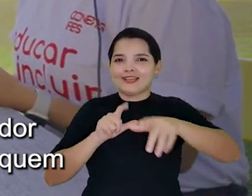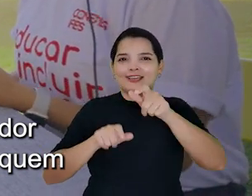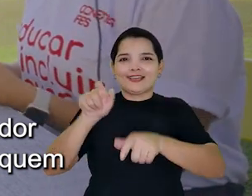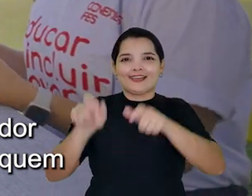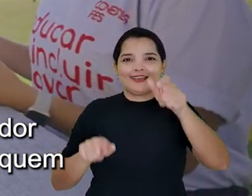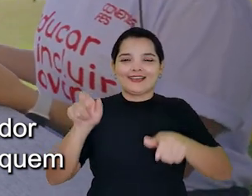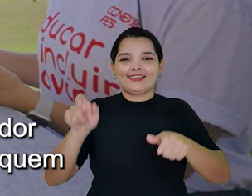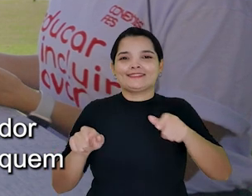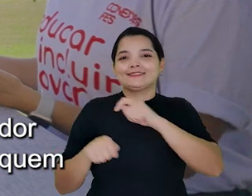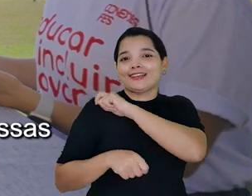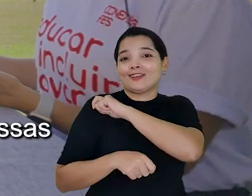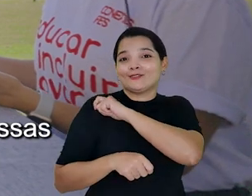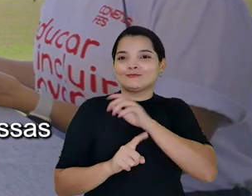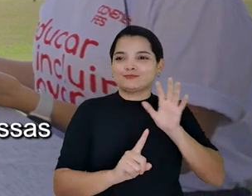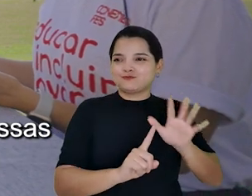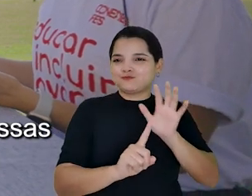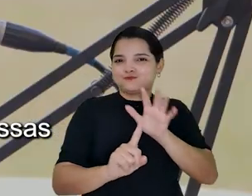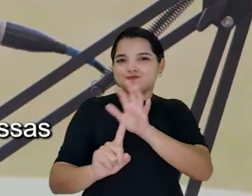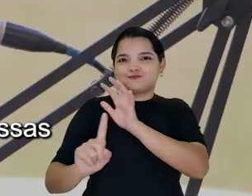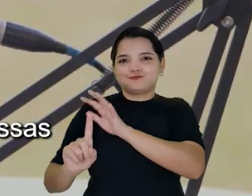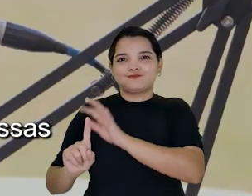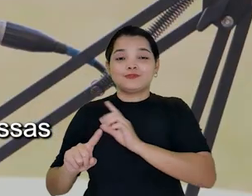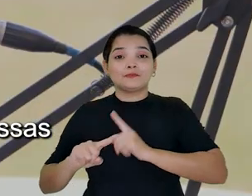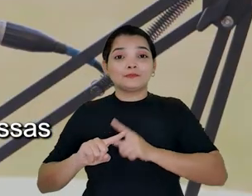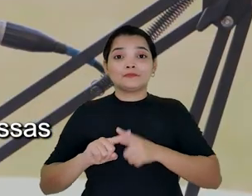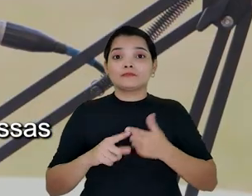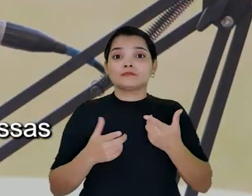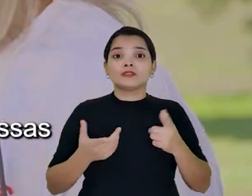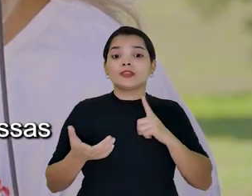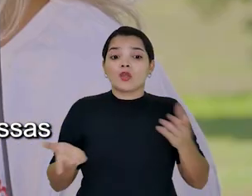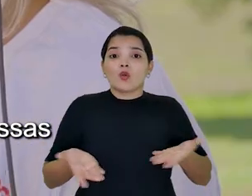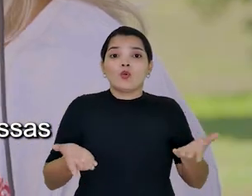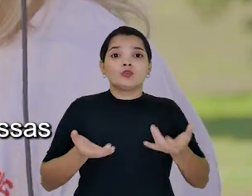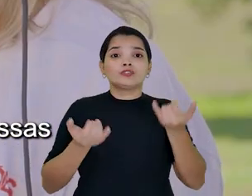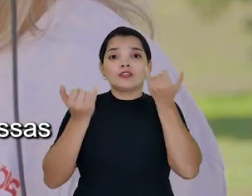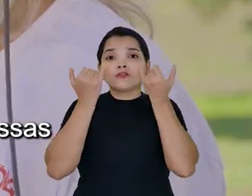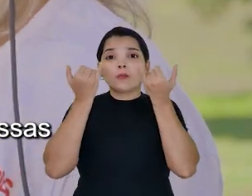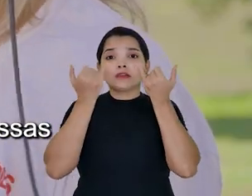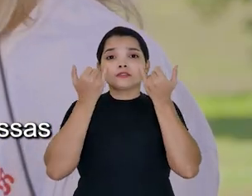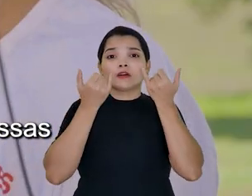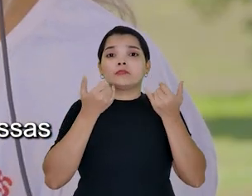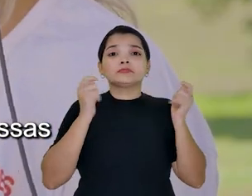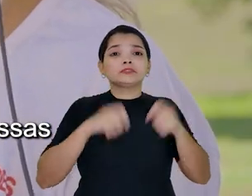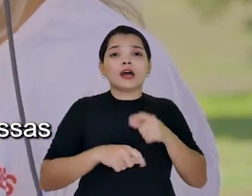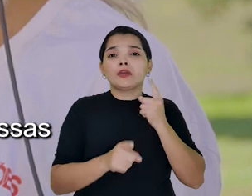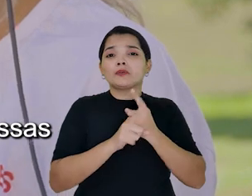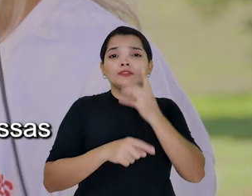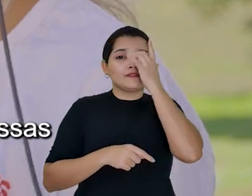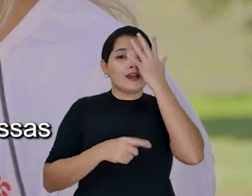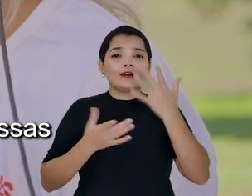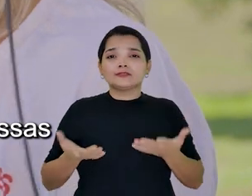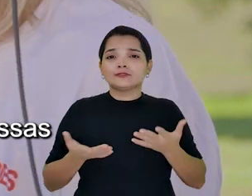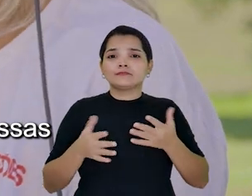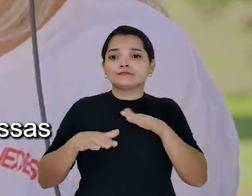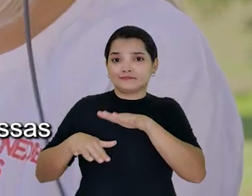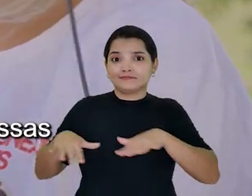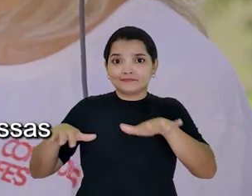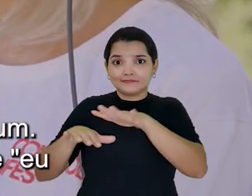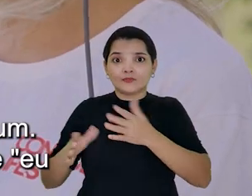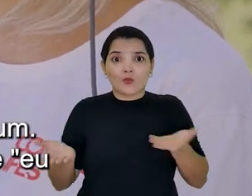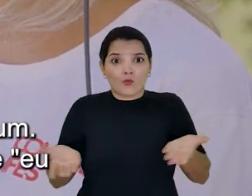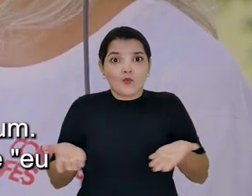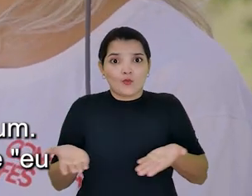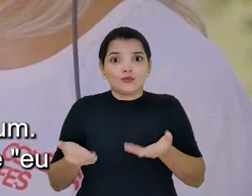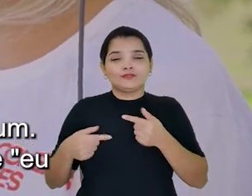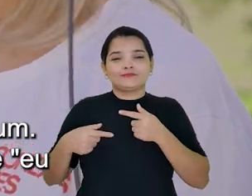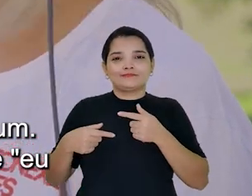aluno porque a informação tá aí para quem quiser sim em todo lugar em todo lugar e E essas novas gerações tem acesso acesso muito